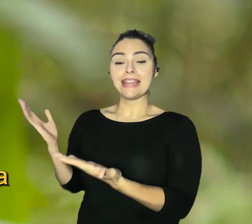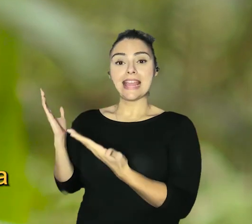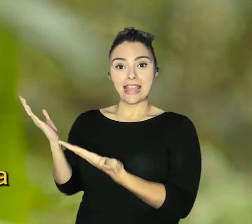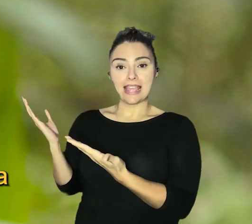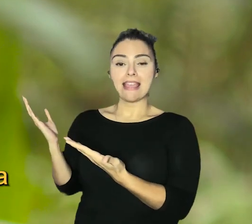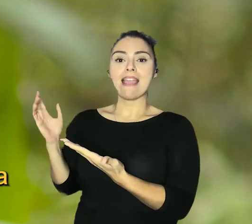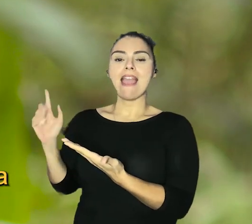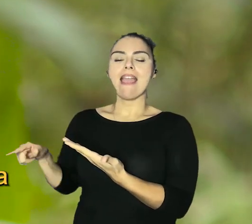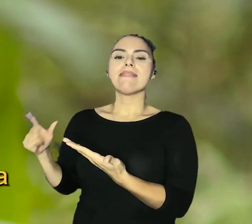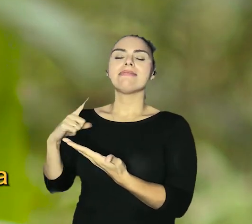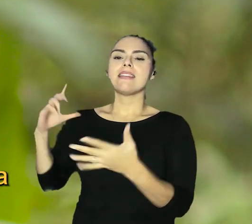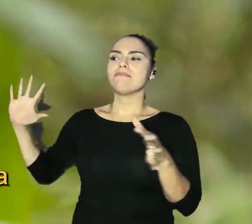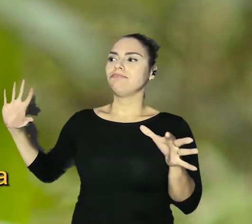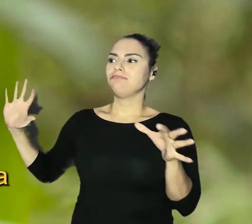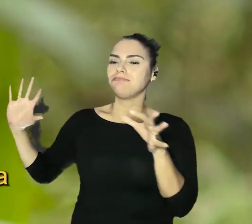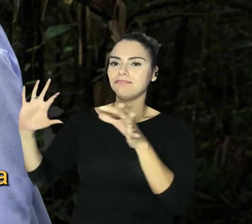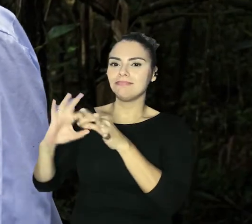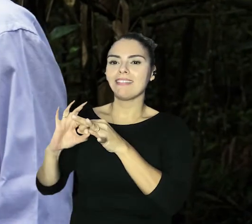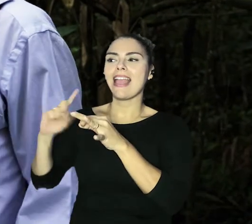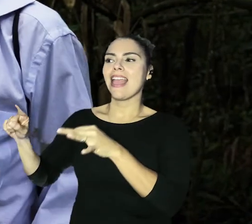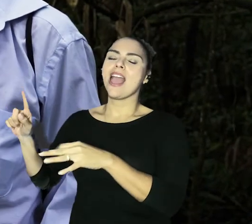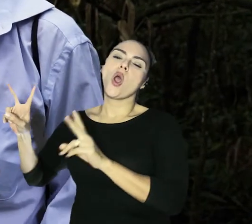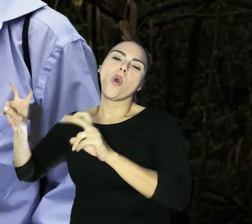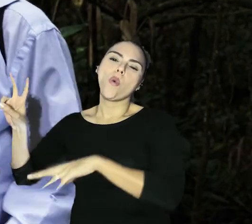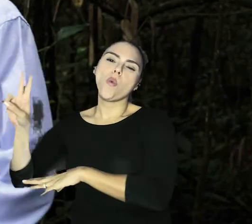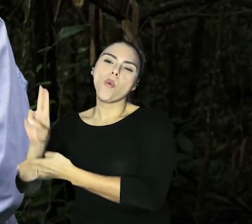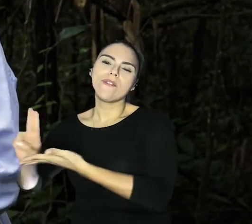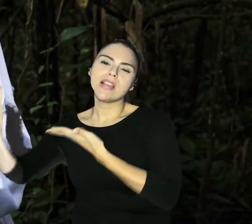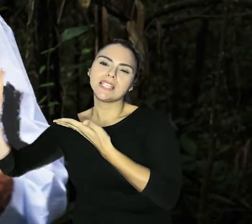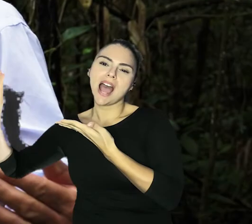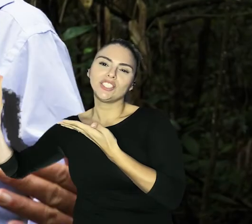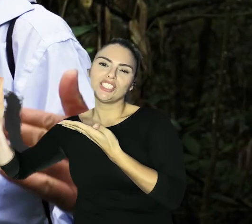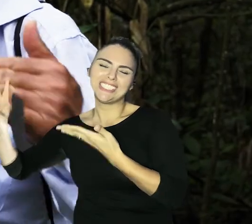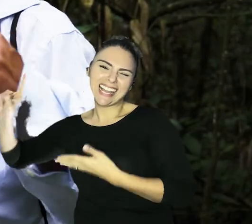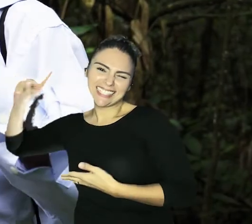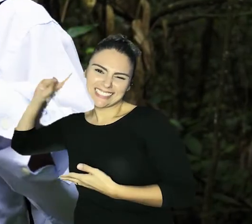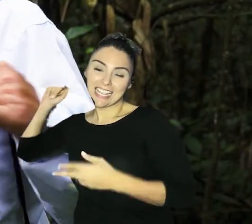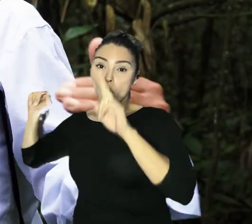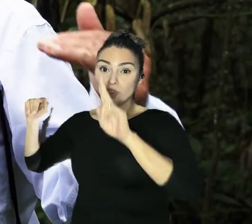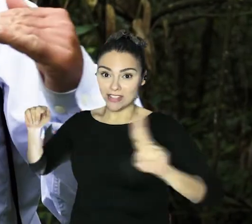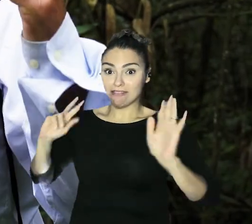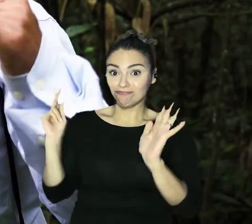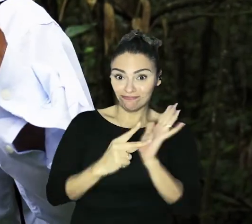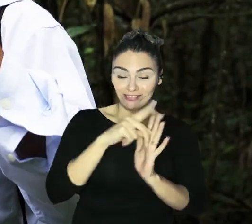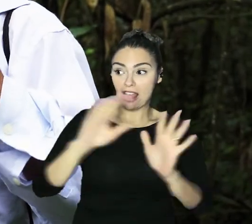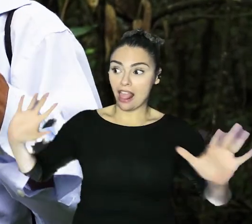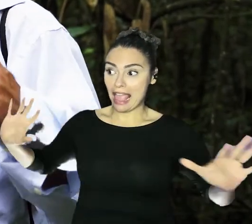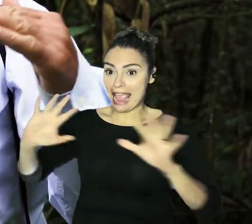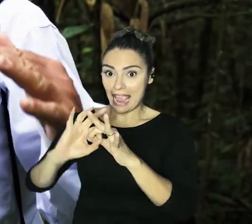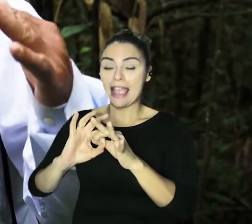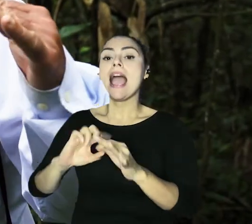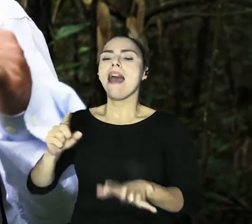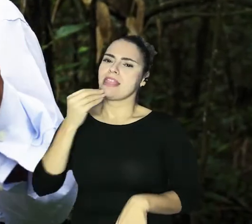é uma fusão da universidade primitiva para a universidade moderna, né? É uma fusão que já era para ter acontecido há muito